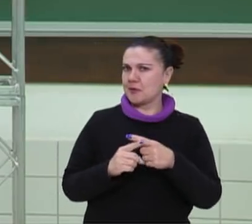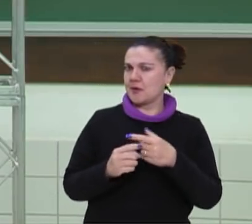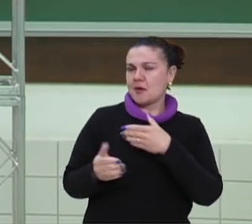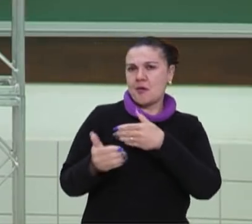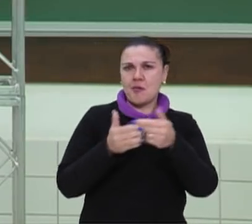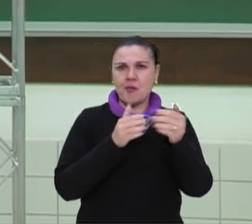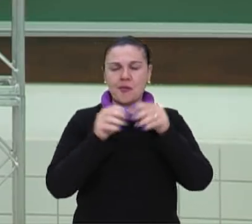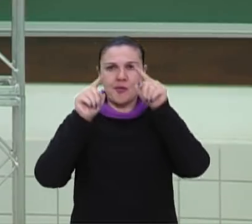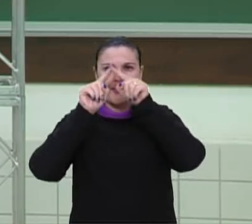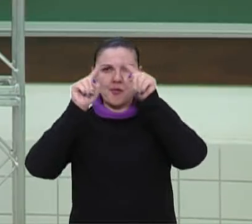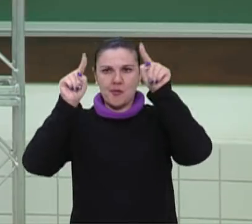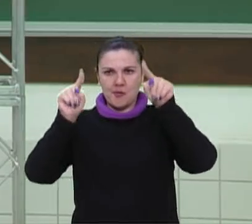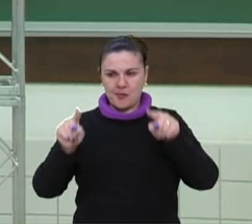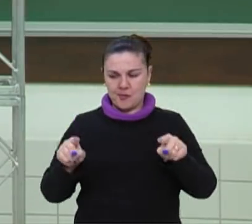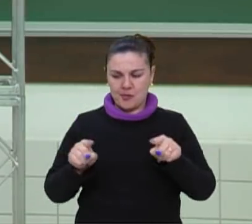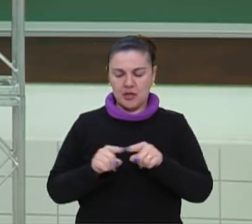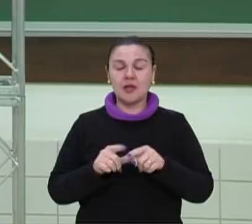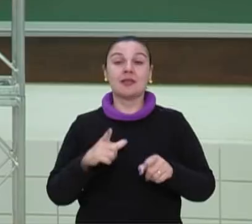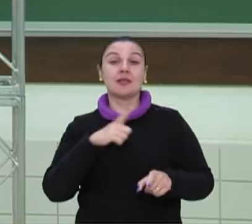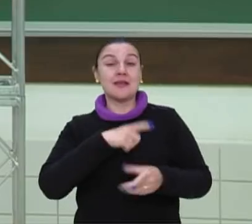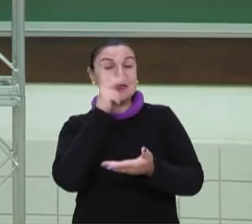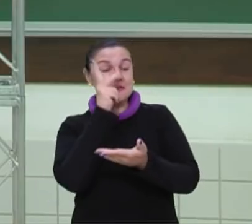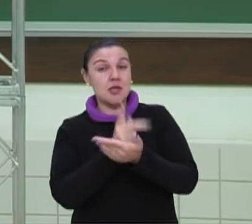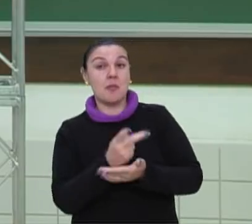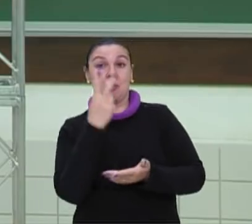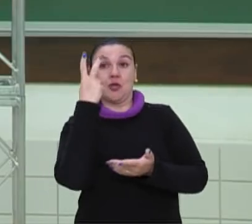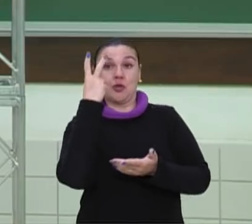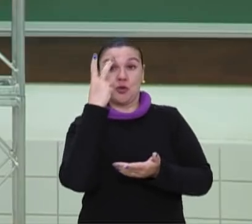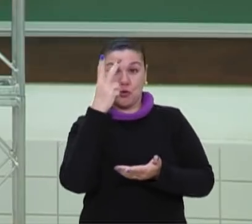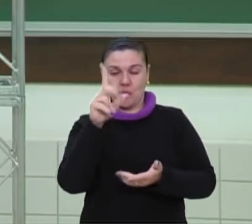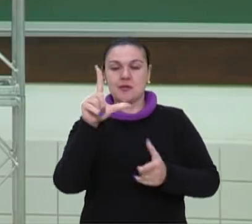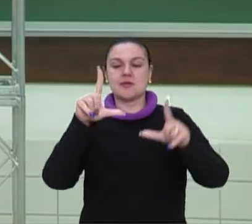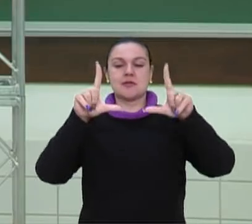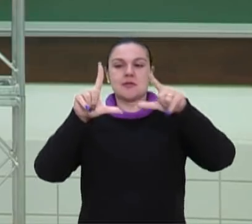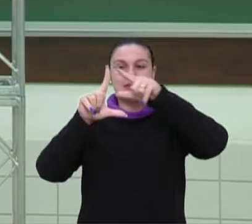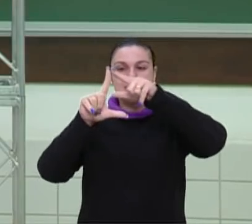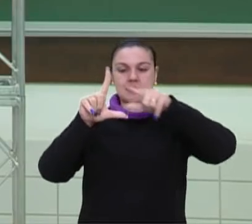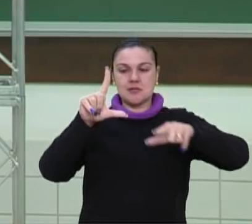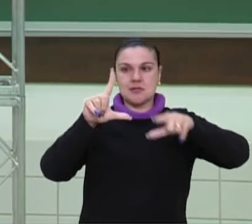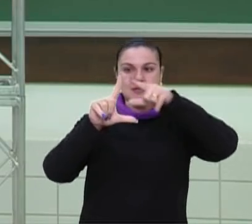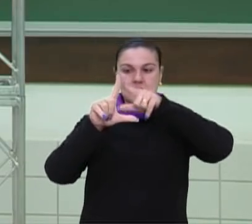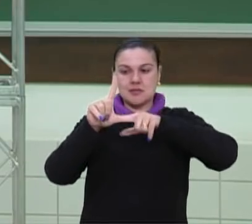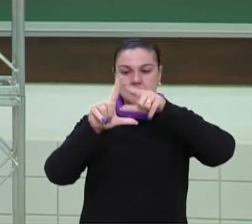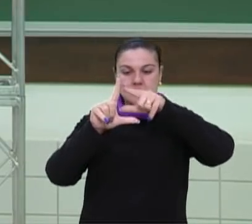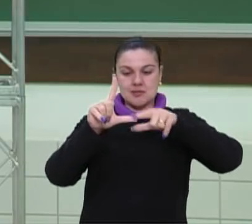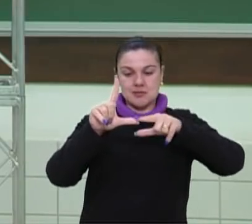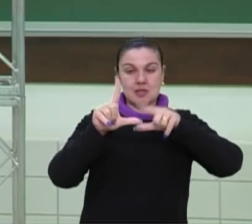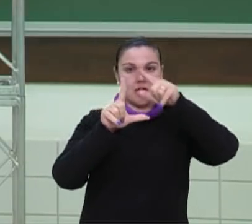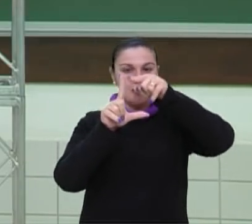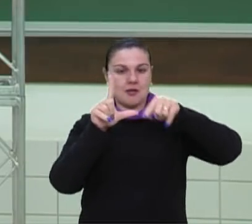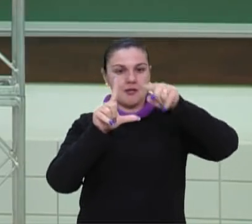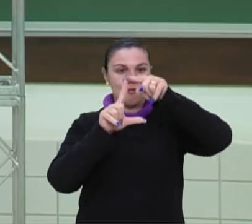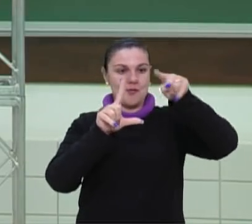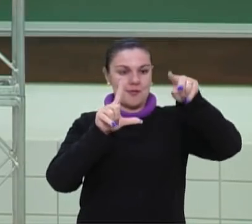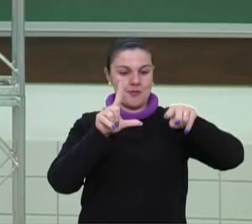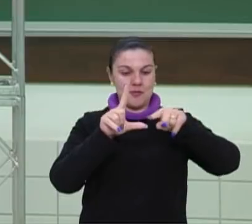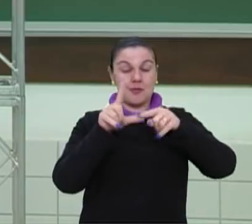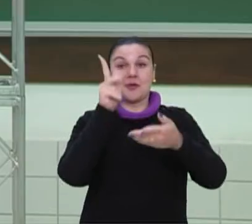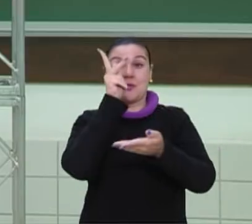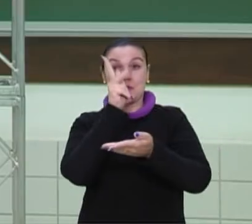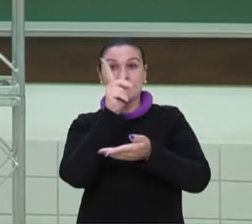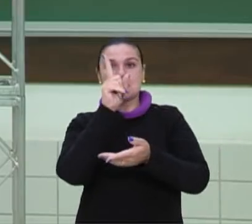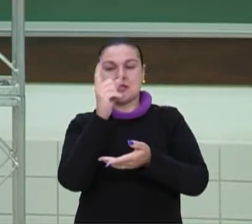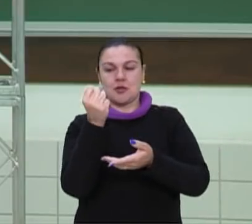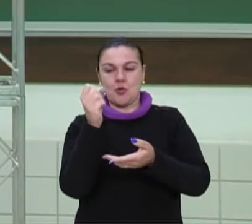qualquer quadrilátero nós vamos ter 2 triângulos. Então, 2 vezes 180, por isso que vai dar sempre 360,